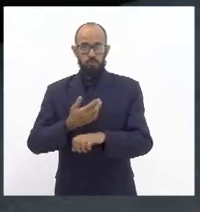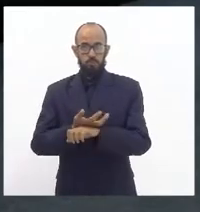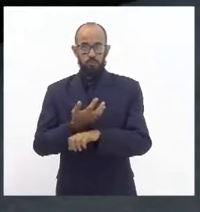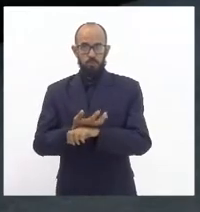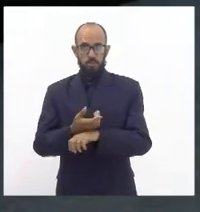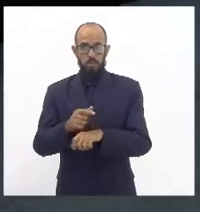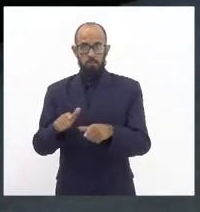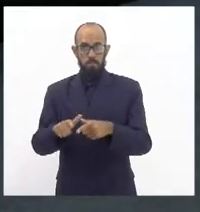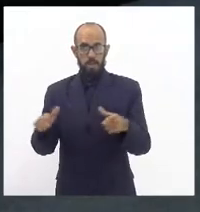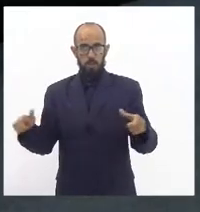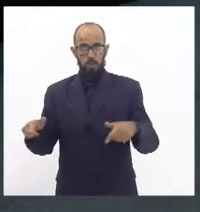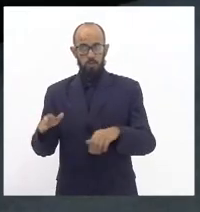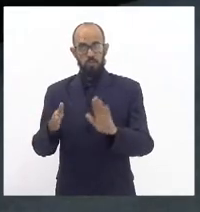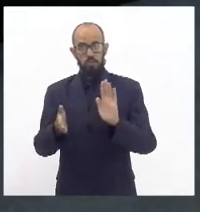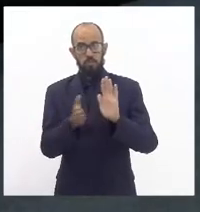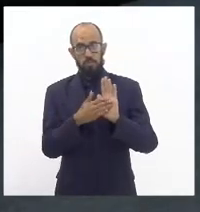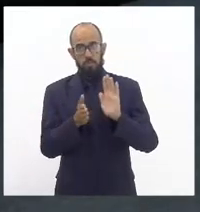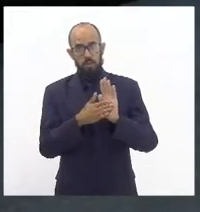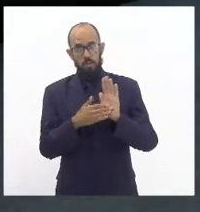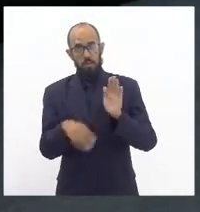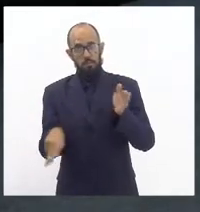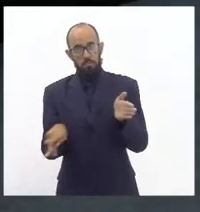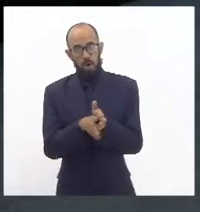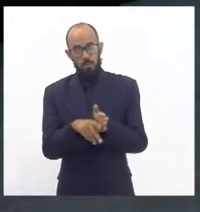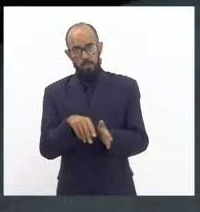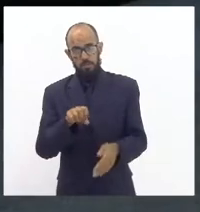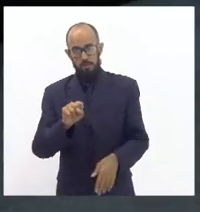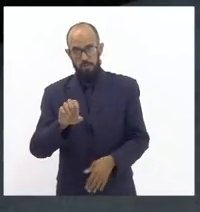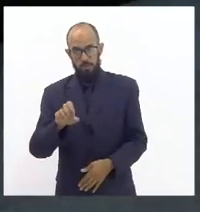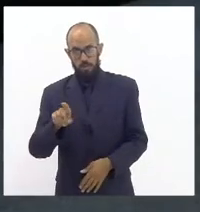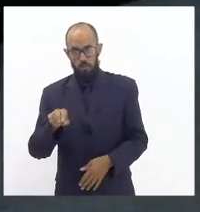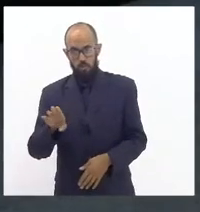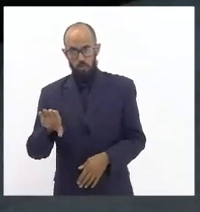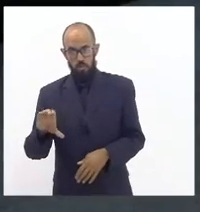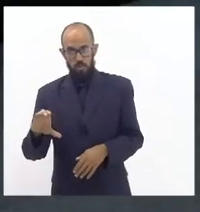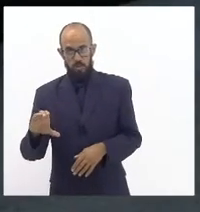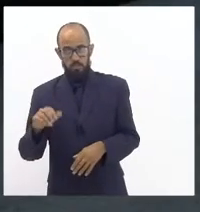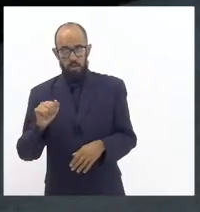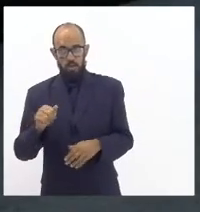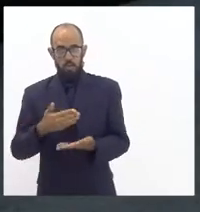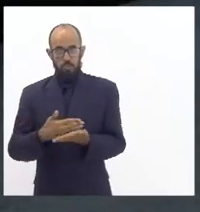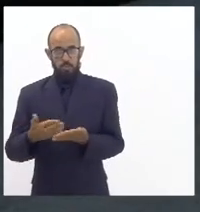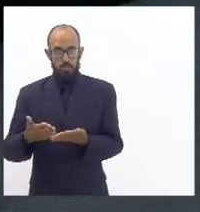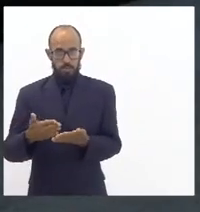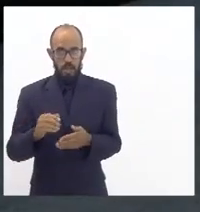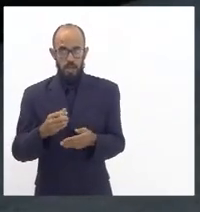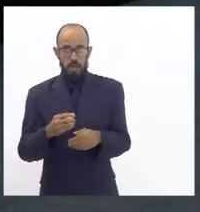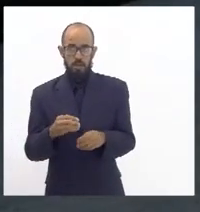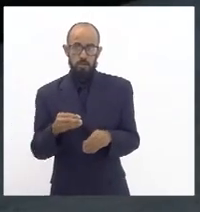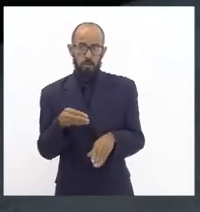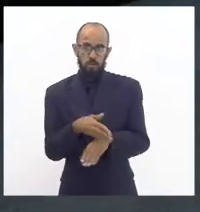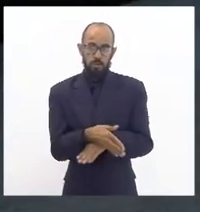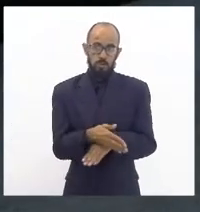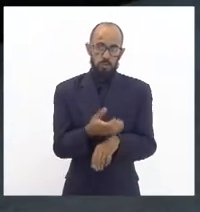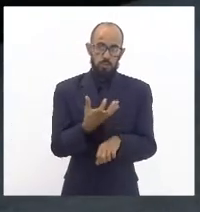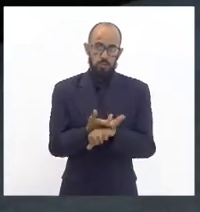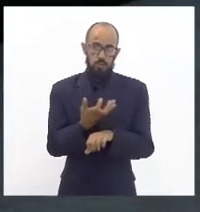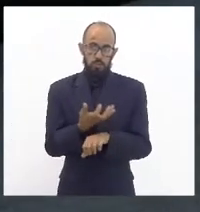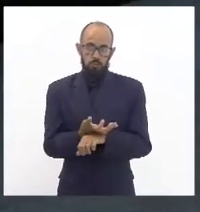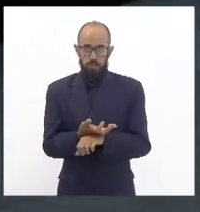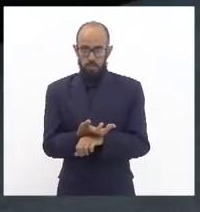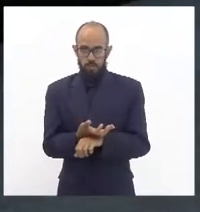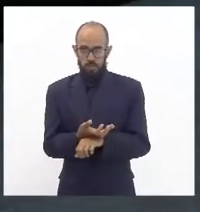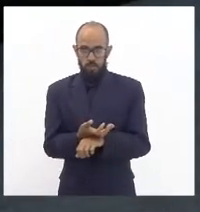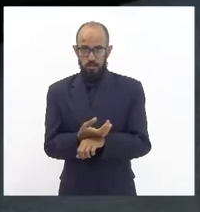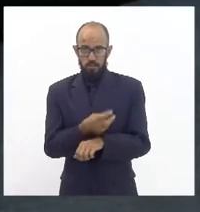de acordo com a proposta da própria Seduc para já começar a inserir disciplinas no novo ensino médio ou seja a preocupação